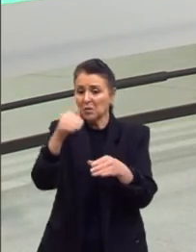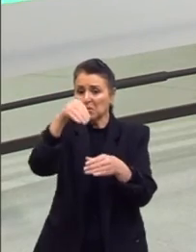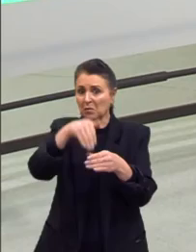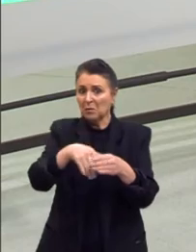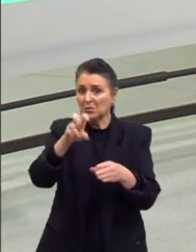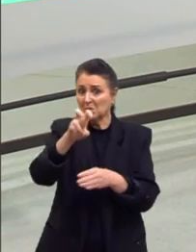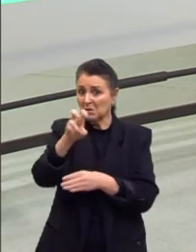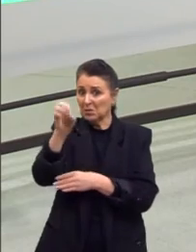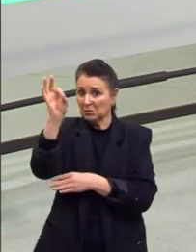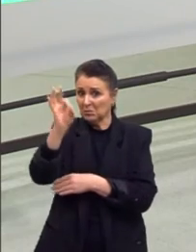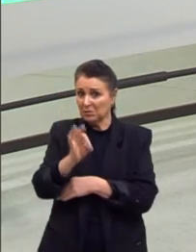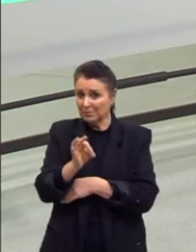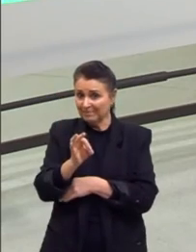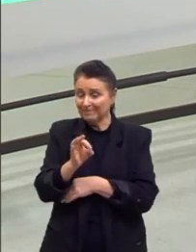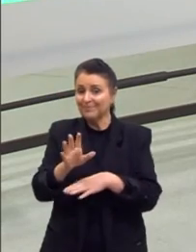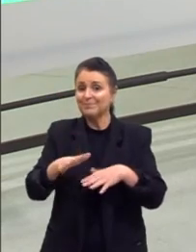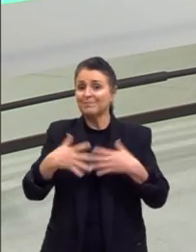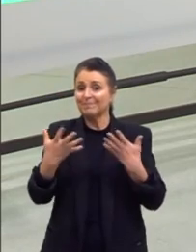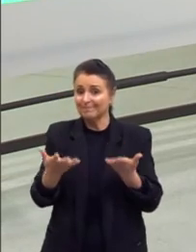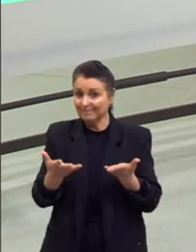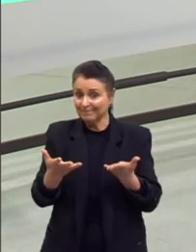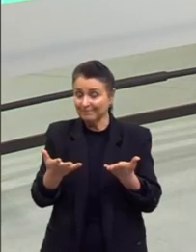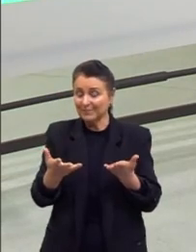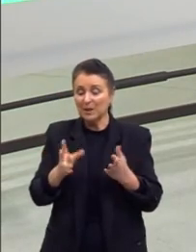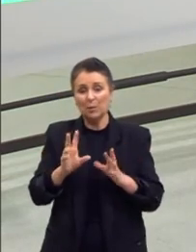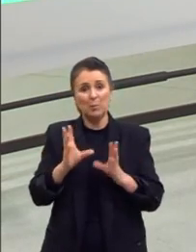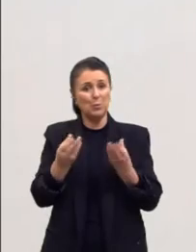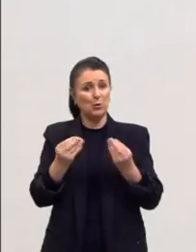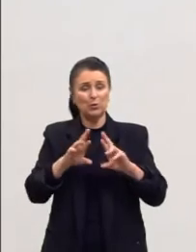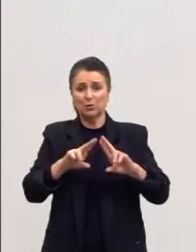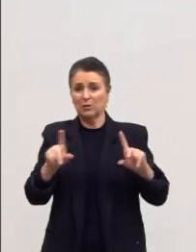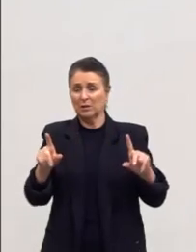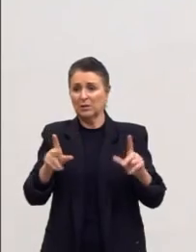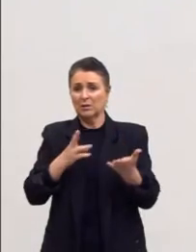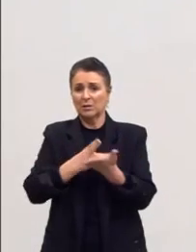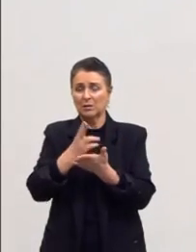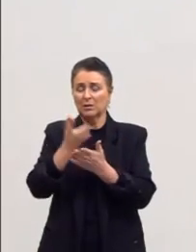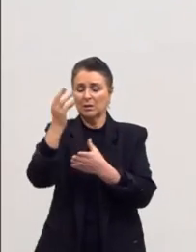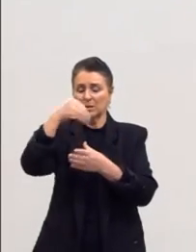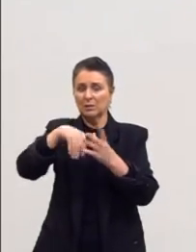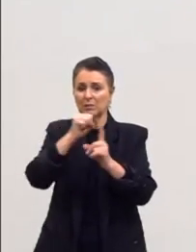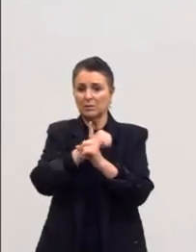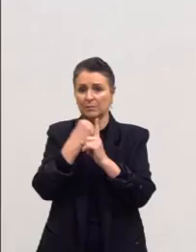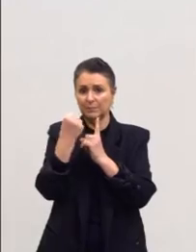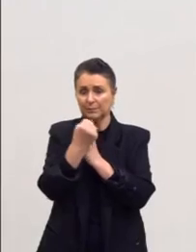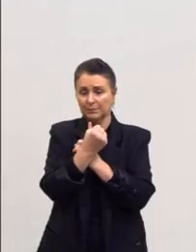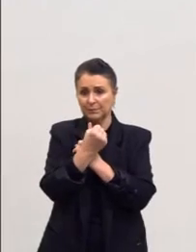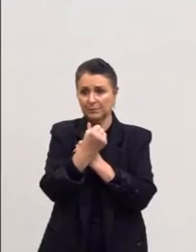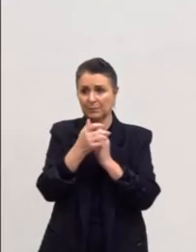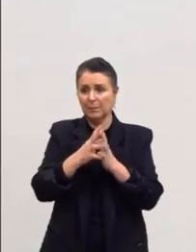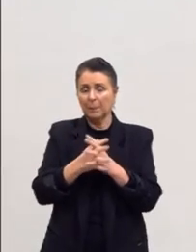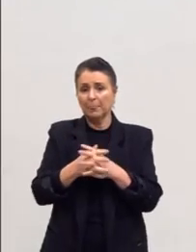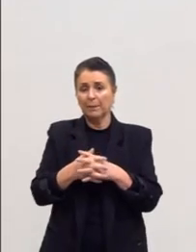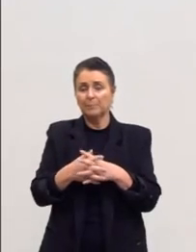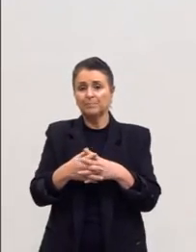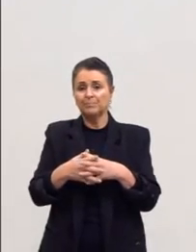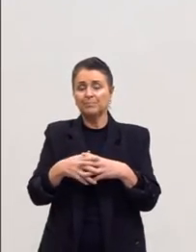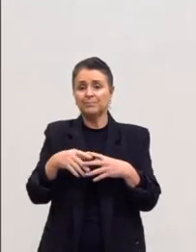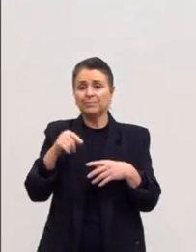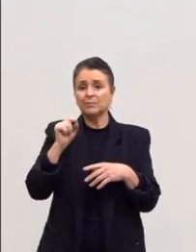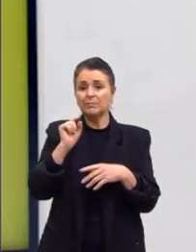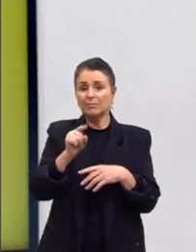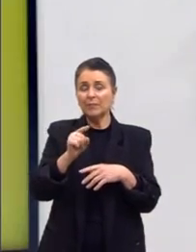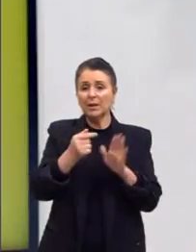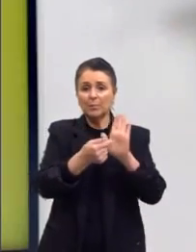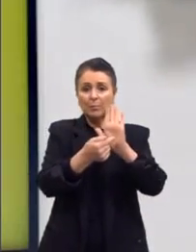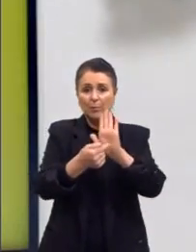ela não tem uma margem tão grande né como isso ainda permaneceu na sociedade né basta onde anda então é e ele acaba